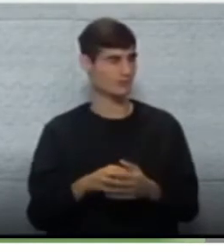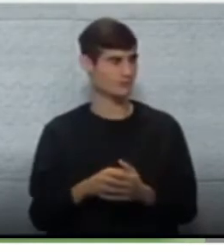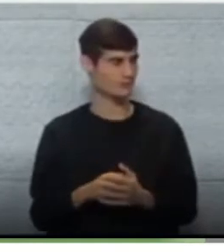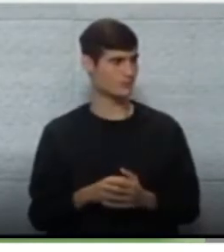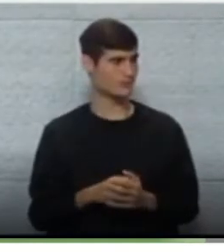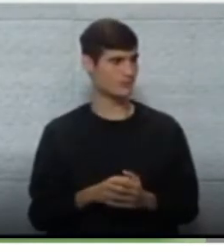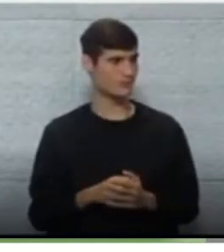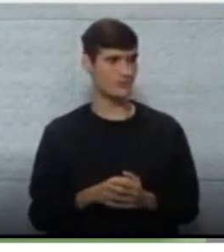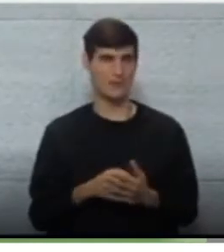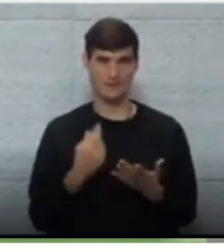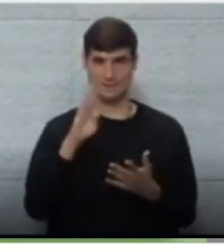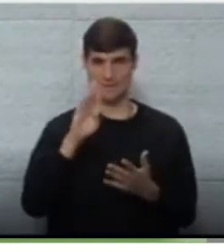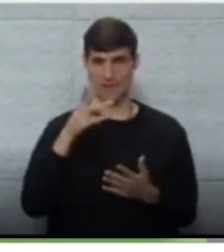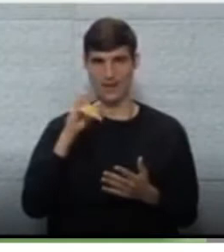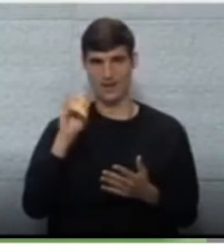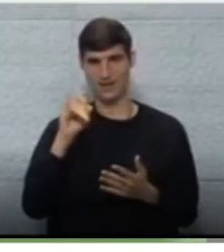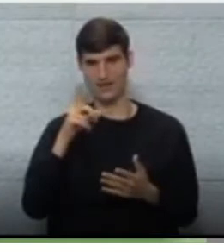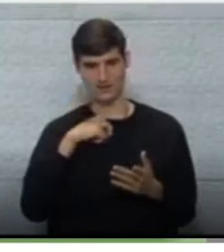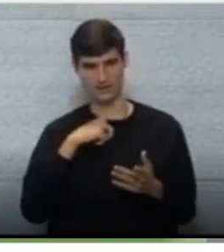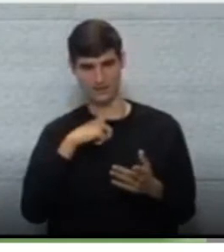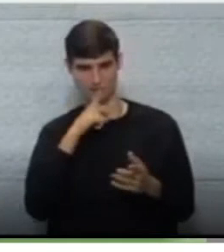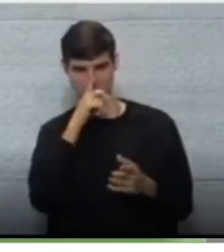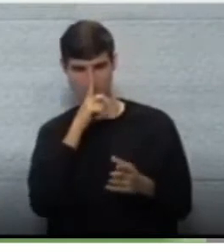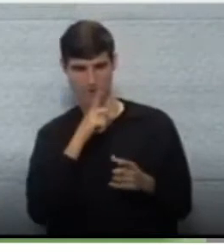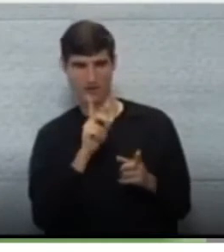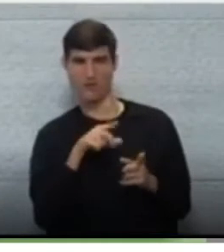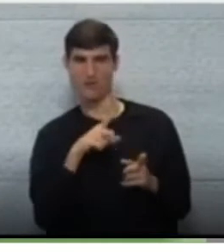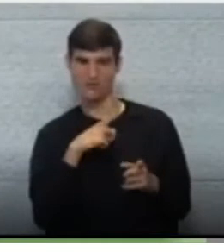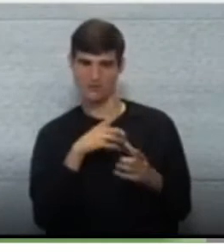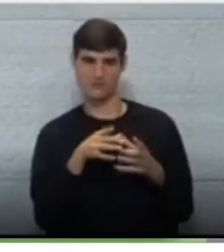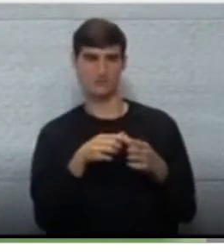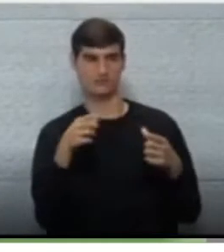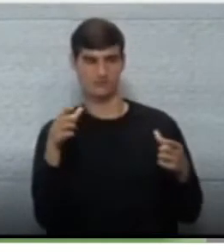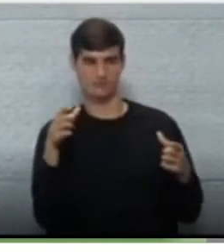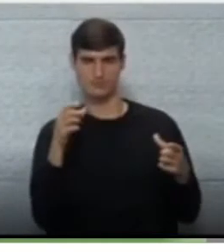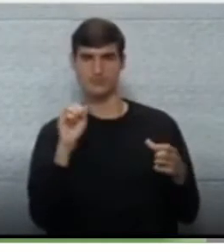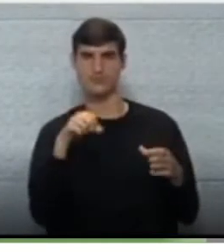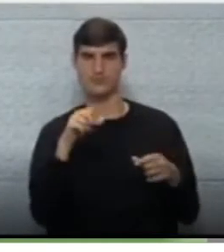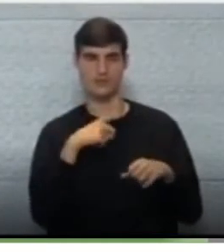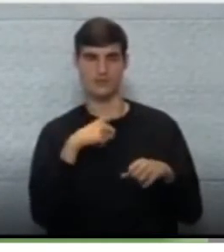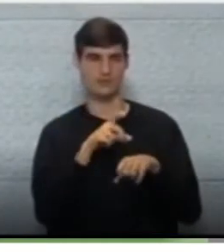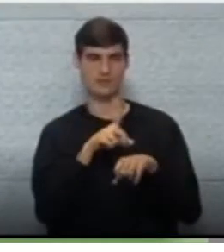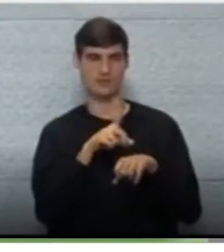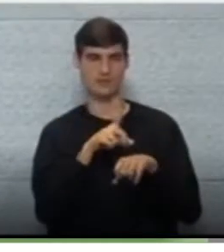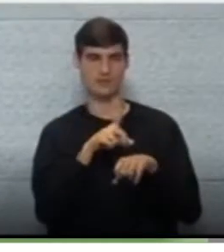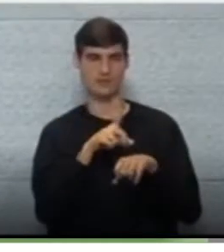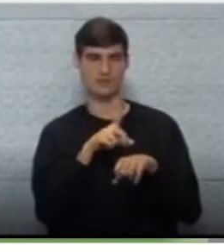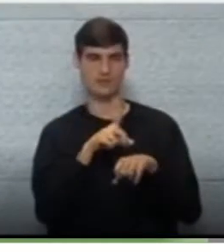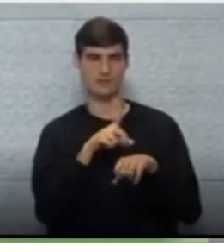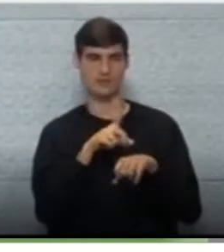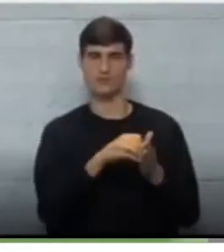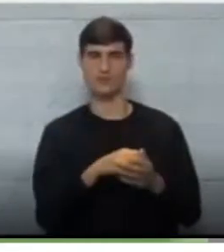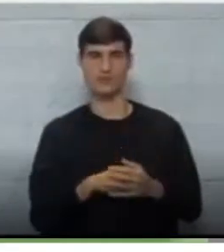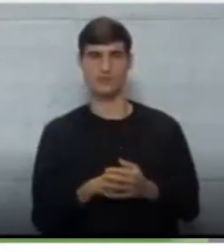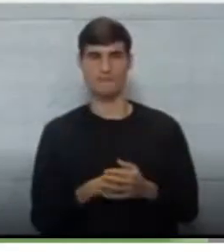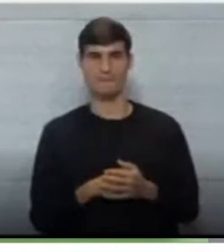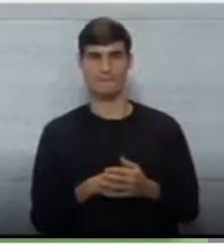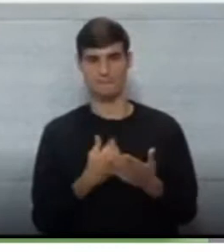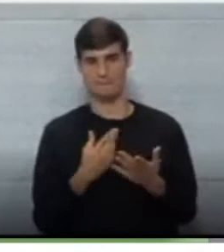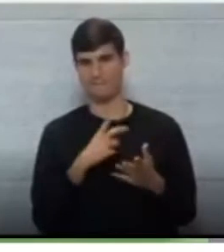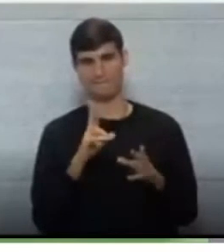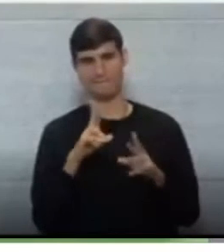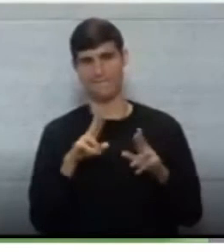aponta, então, para a positividade, então, para o crescimento do micro-organismo. Então, esses